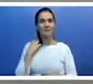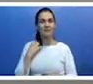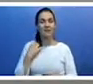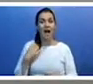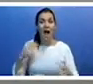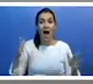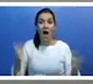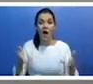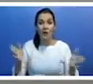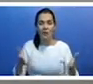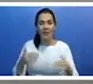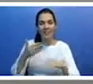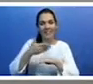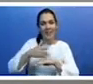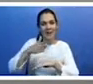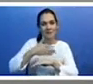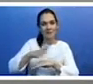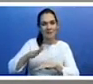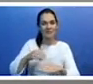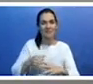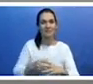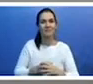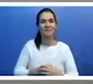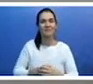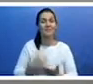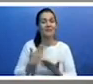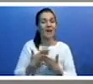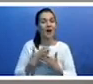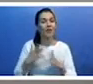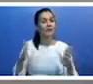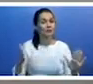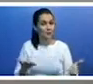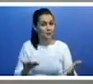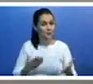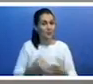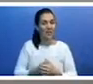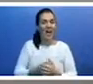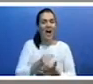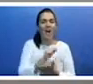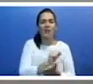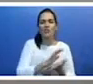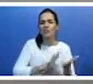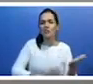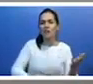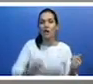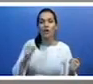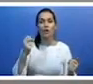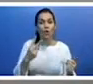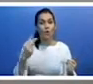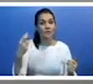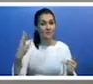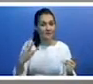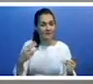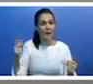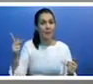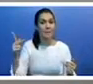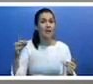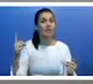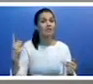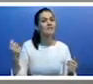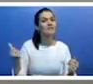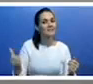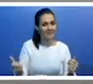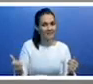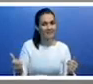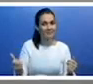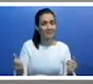Vamos para a nossa tarefinha da aula de hoje. Os exercícios 2 e 3 da página 16, tá?